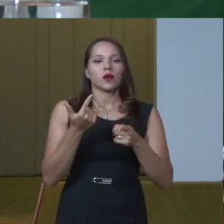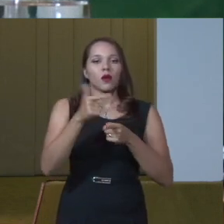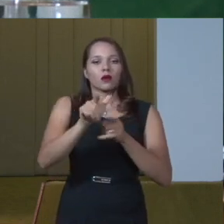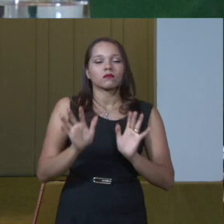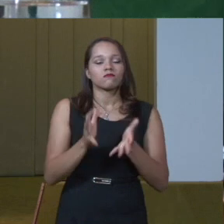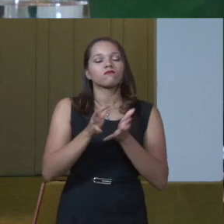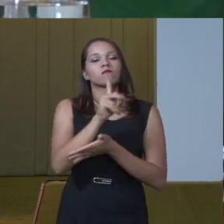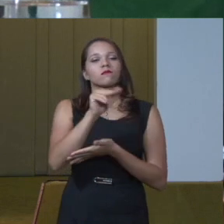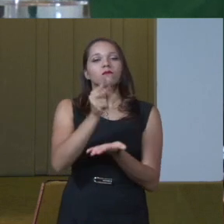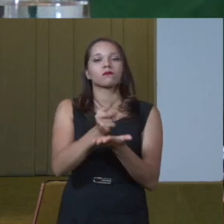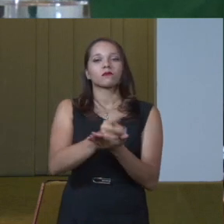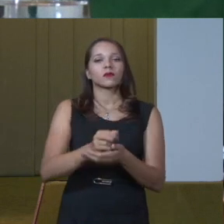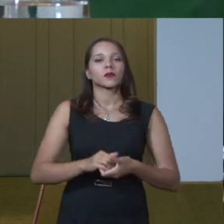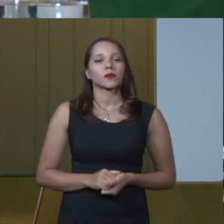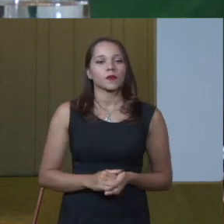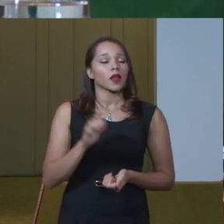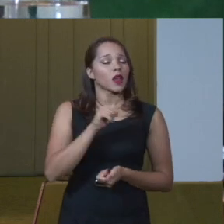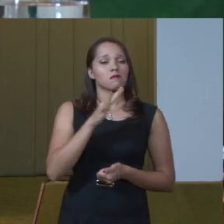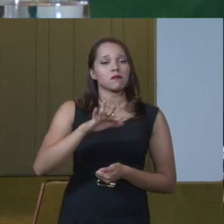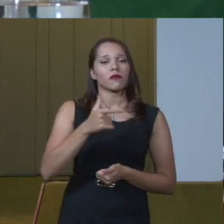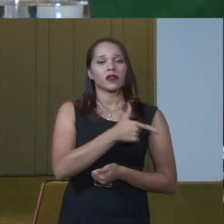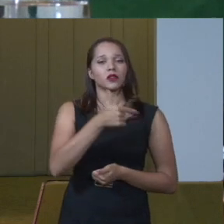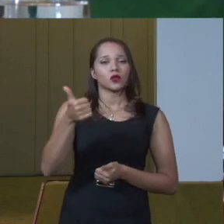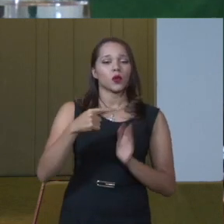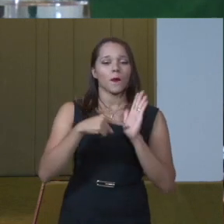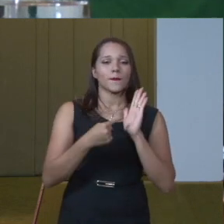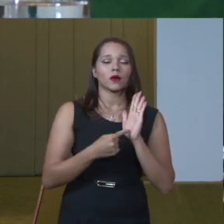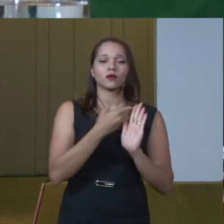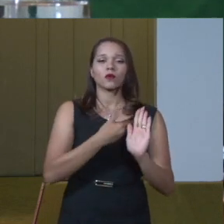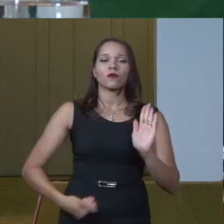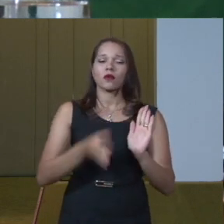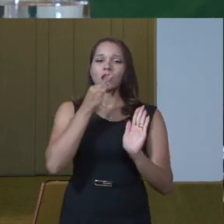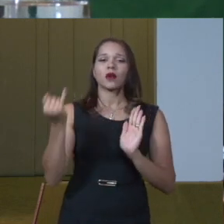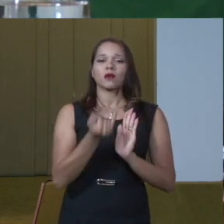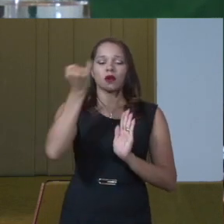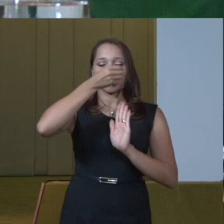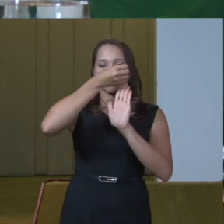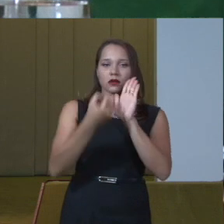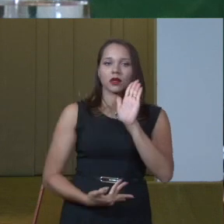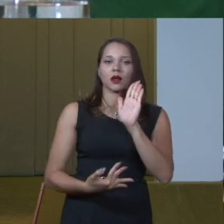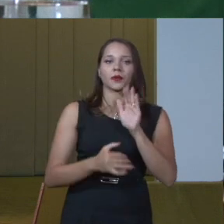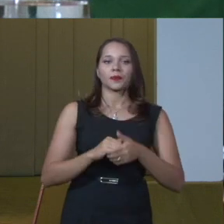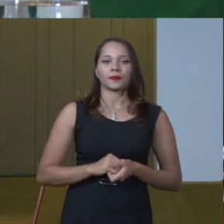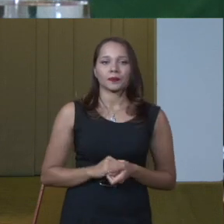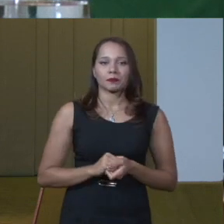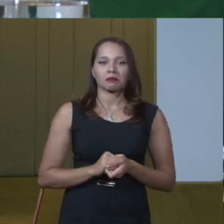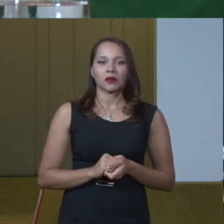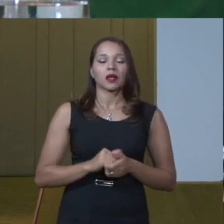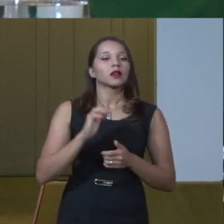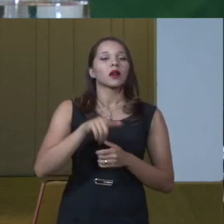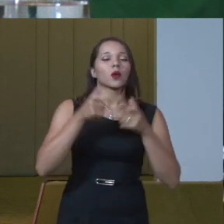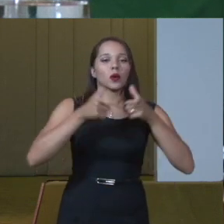que serão mantidas. São ao todo 21 pontos que o governo achou por bem destacar como prioritários no próximo triênio, no